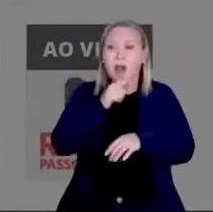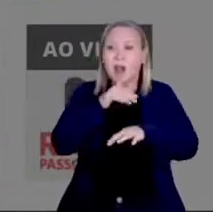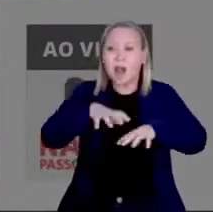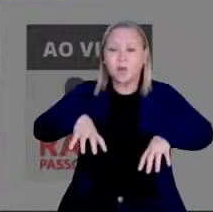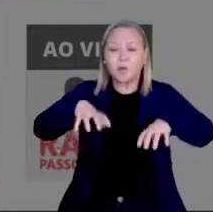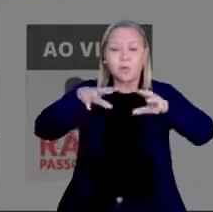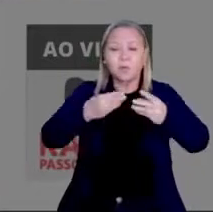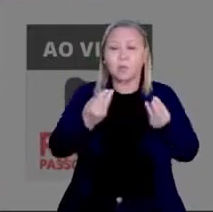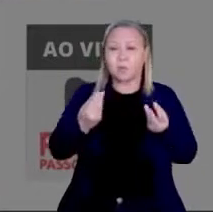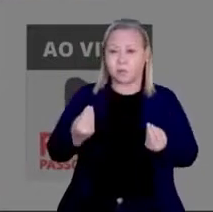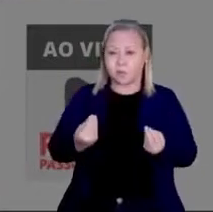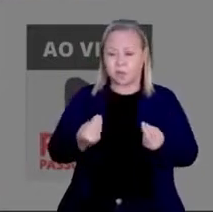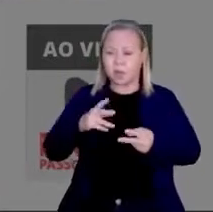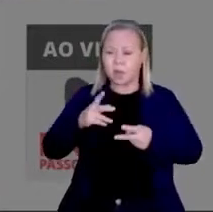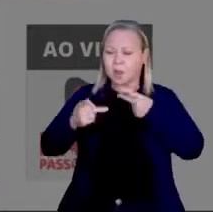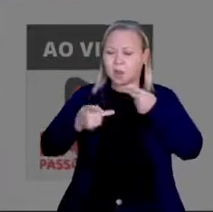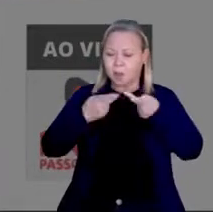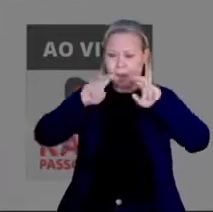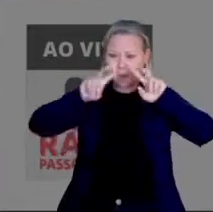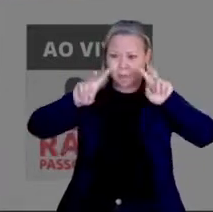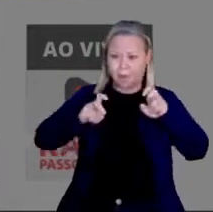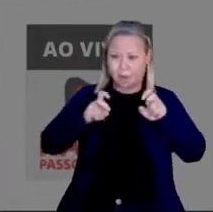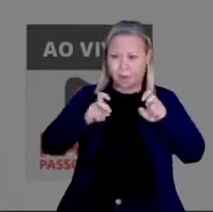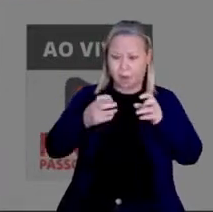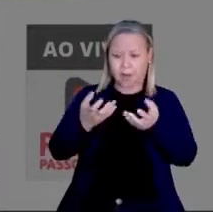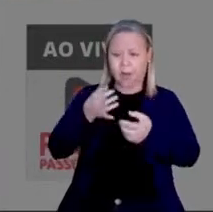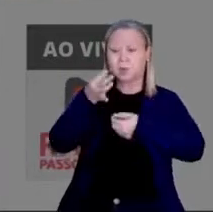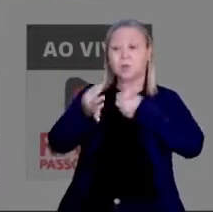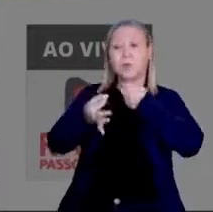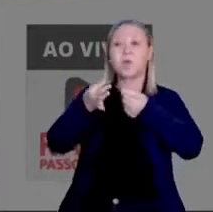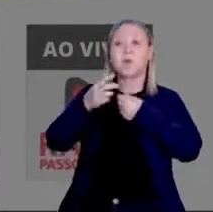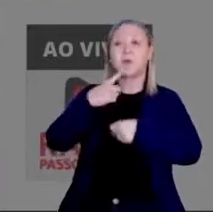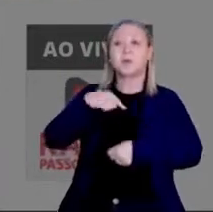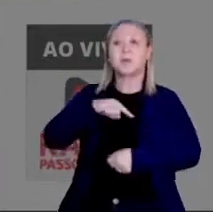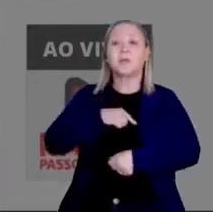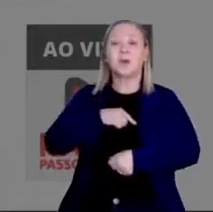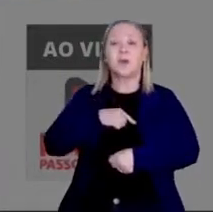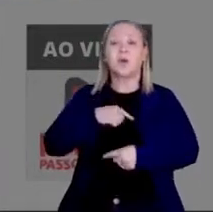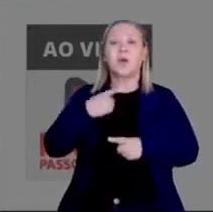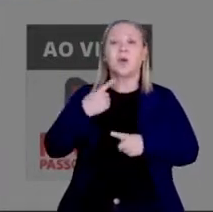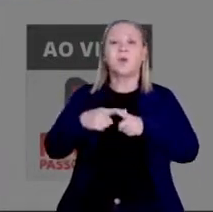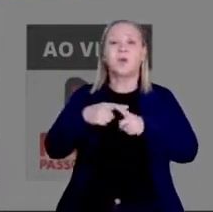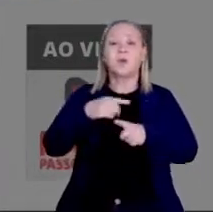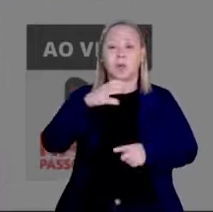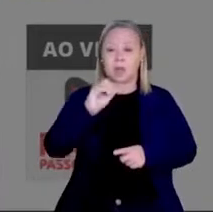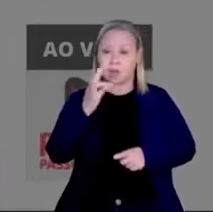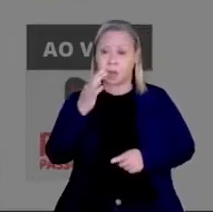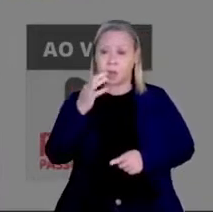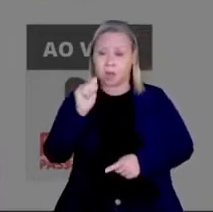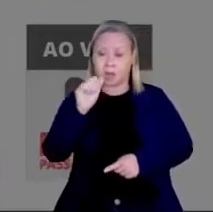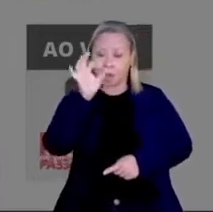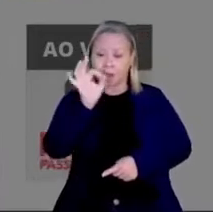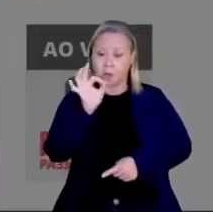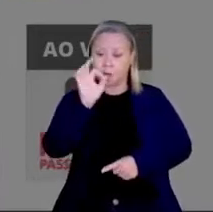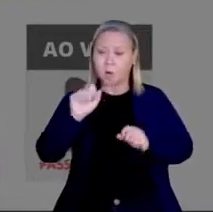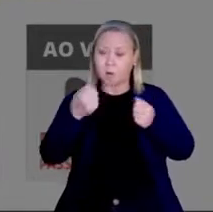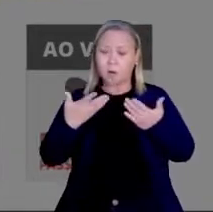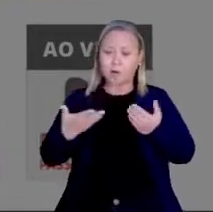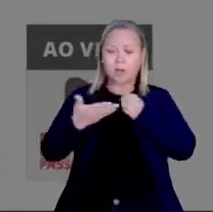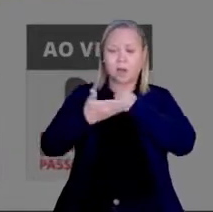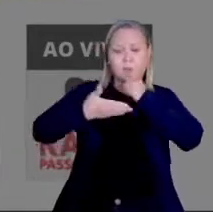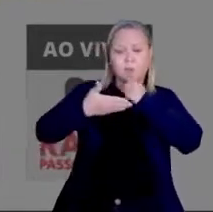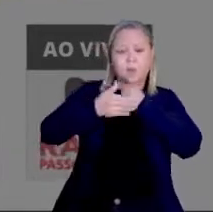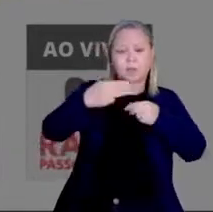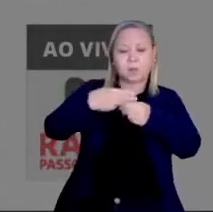um volume, mas se não discutir e não regulamentar a questão da outorga, nós teremos em muito pouco tempo todo esse problema